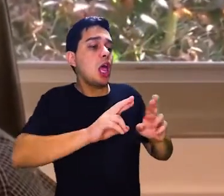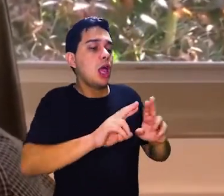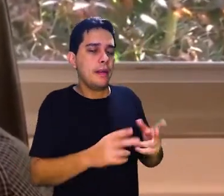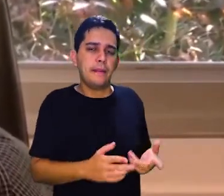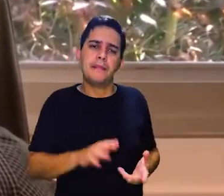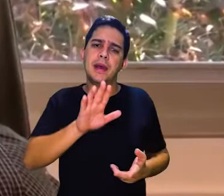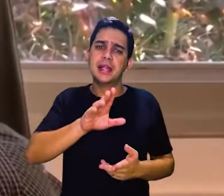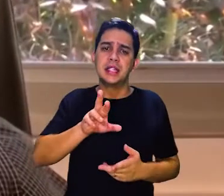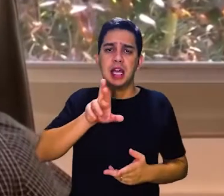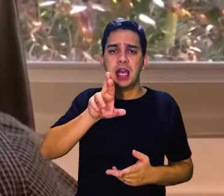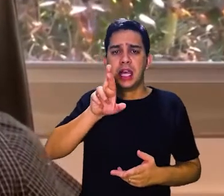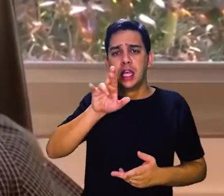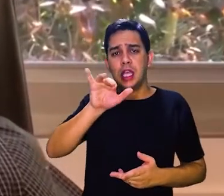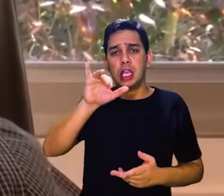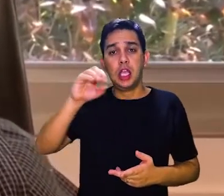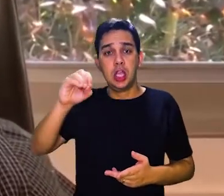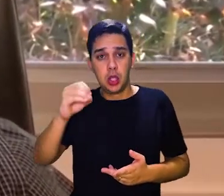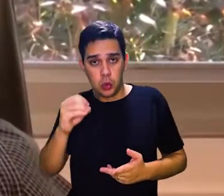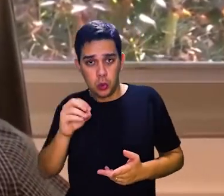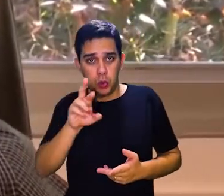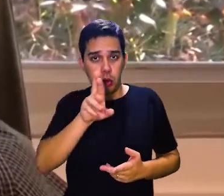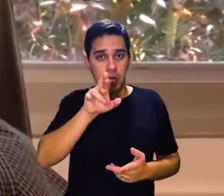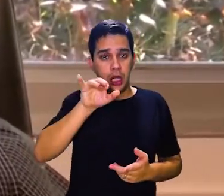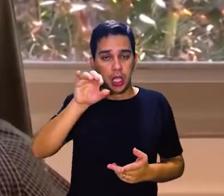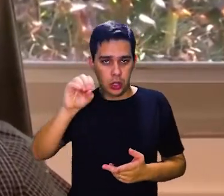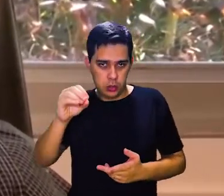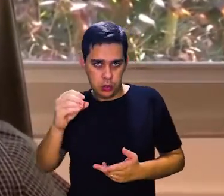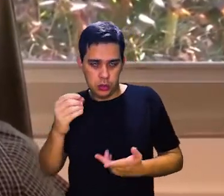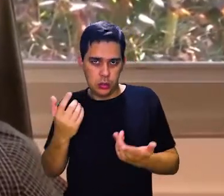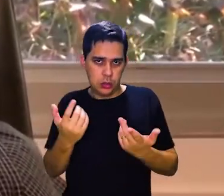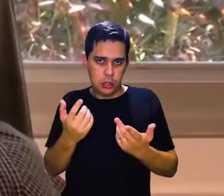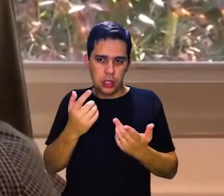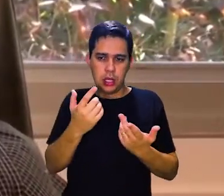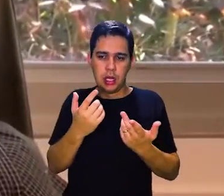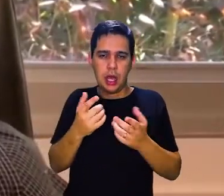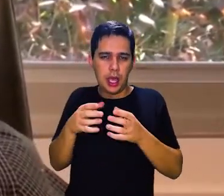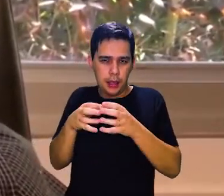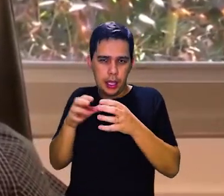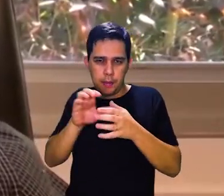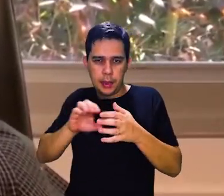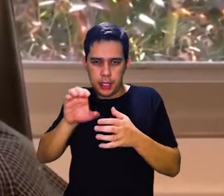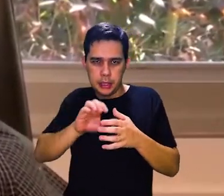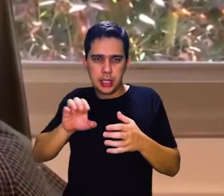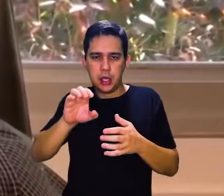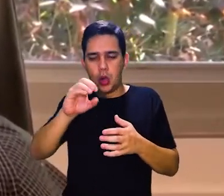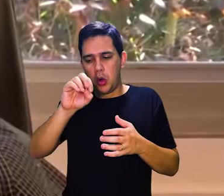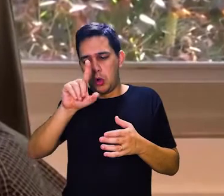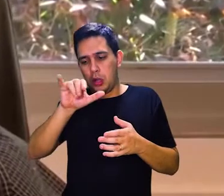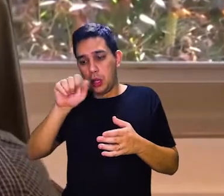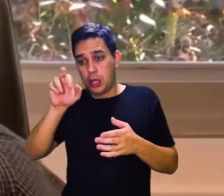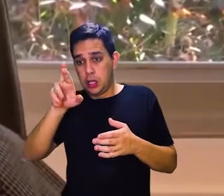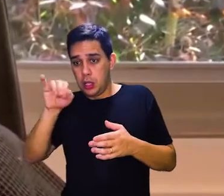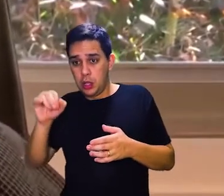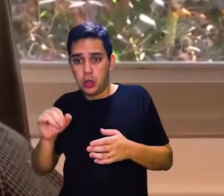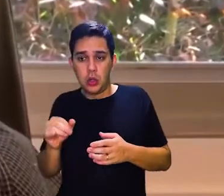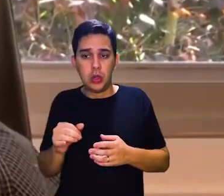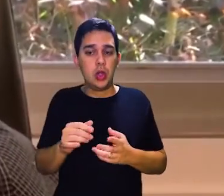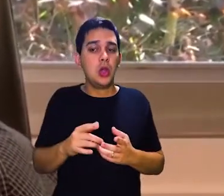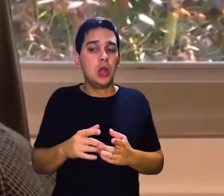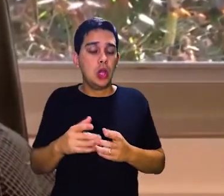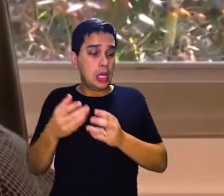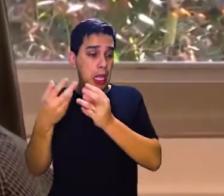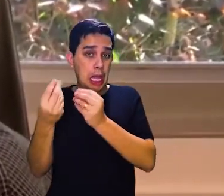de transferir a uma gestora, né, uma empresa gestora direta, o posto